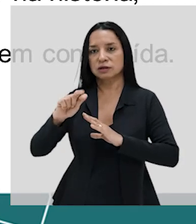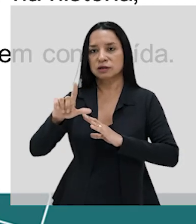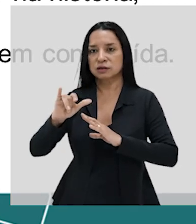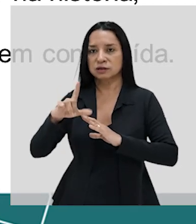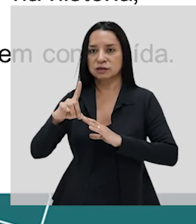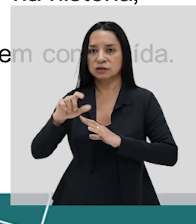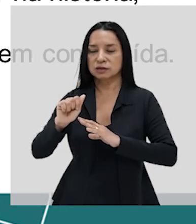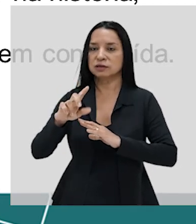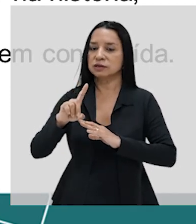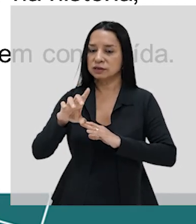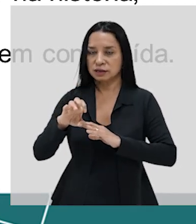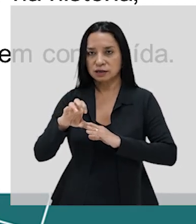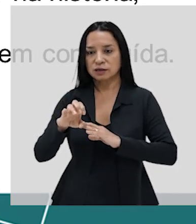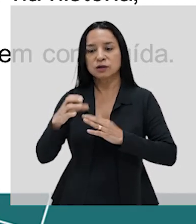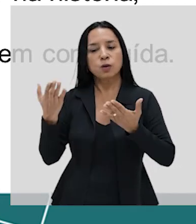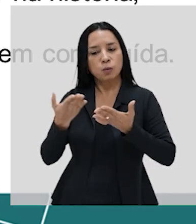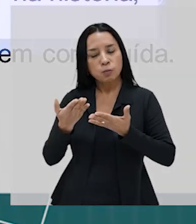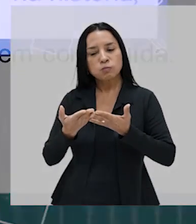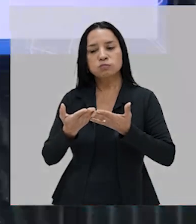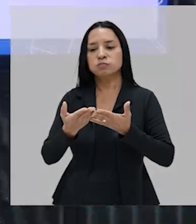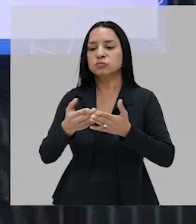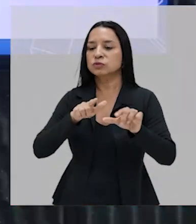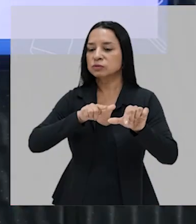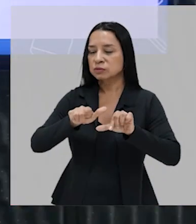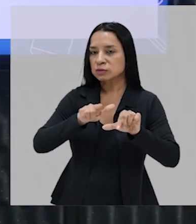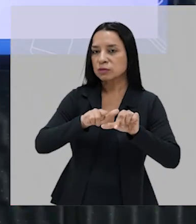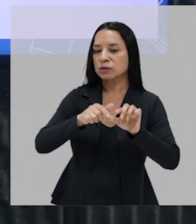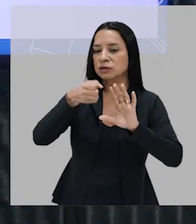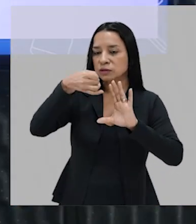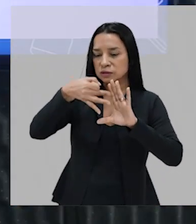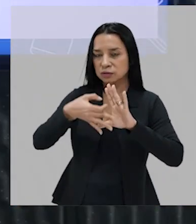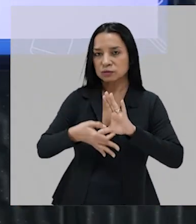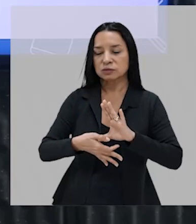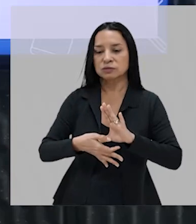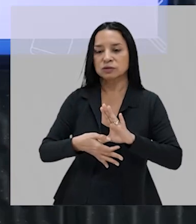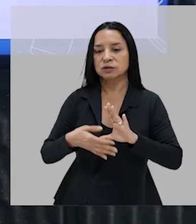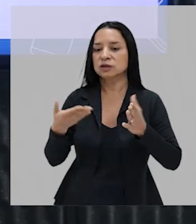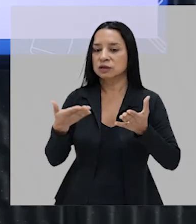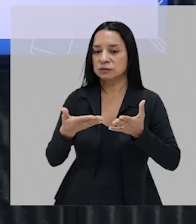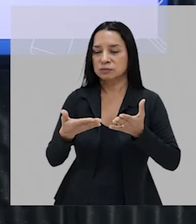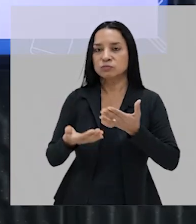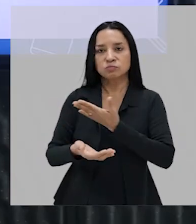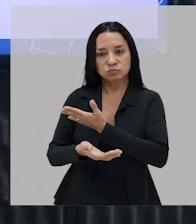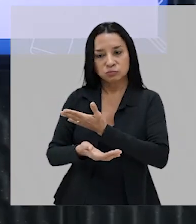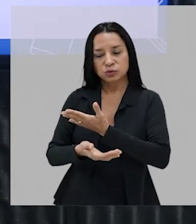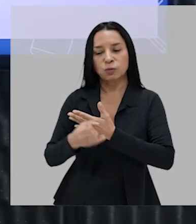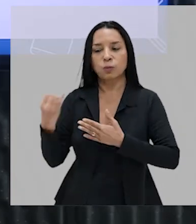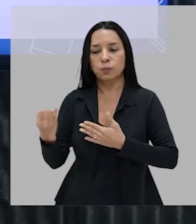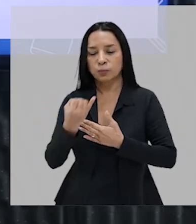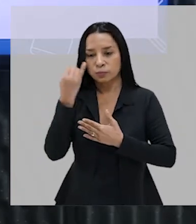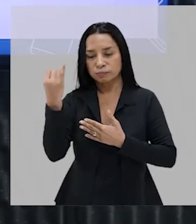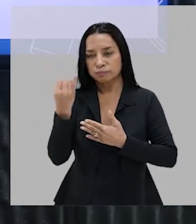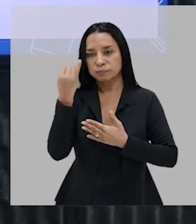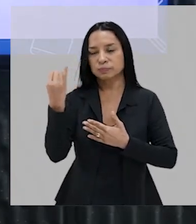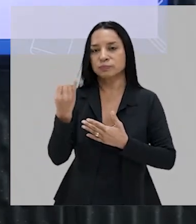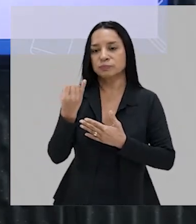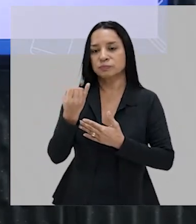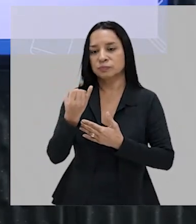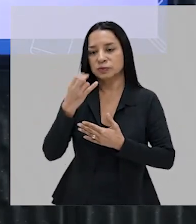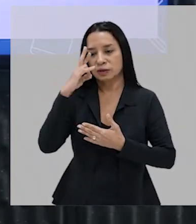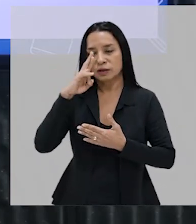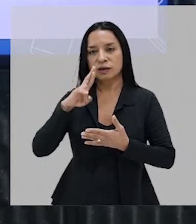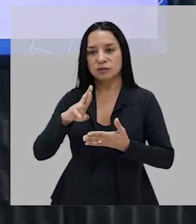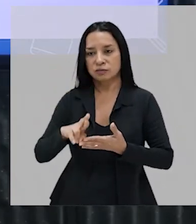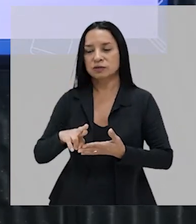várias as características, tá? Mas, sem dúvida nenhuma, reflexão e crítica são coisas importantíssimas, tá? A reflexão, com